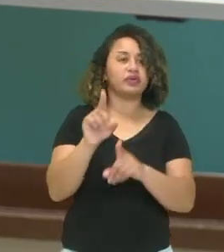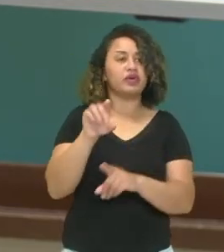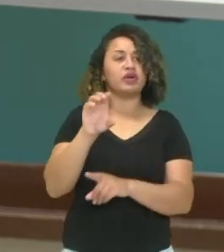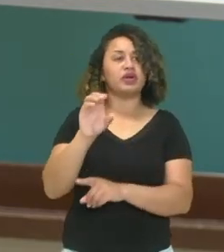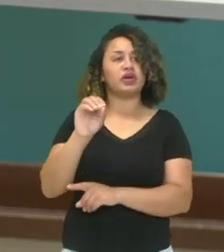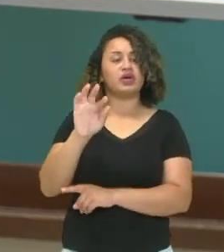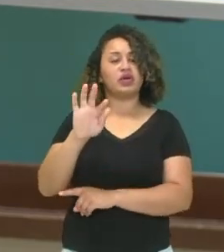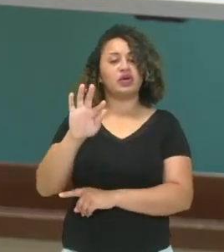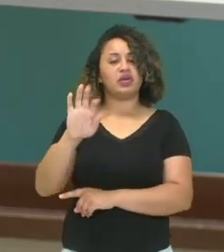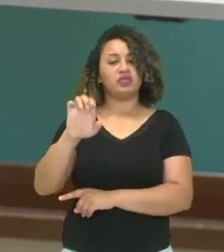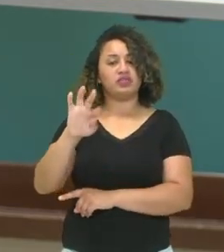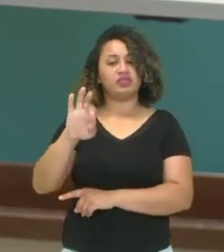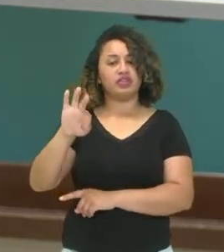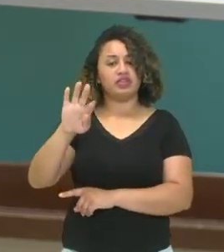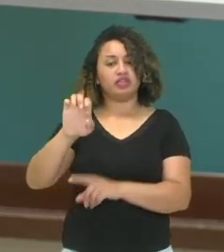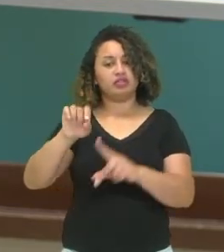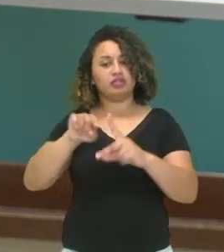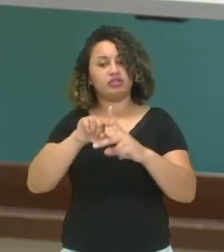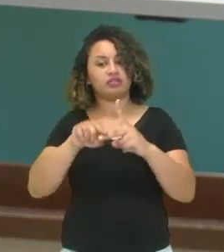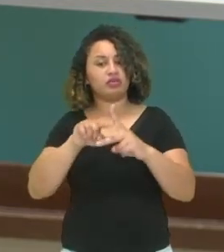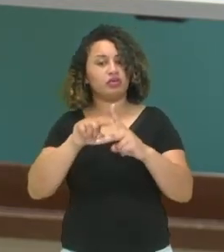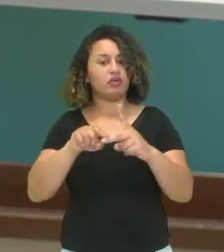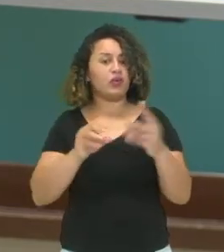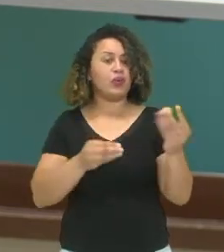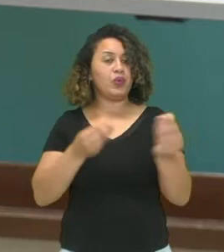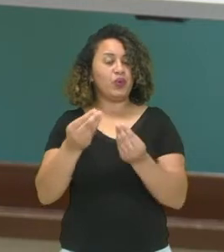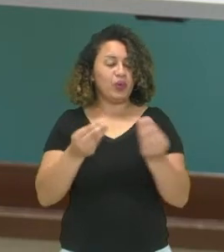gente determinar o coeficiente angular com